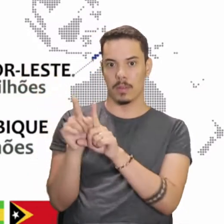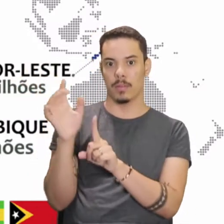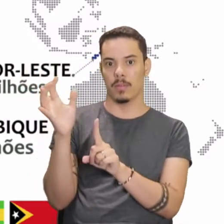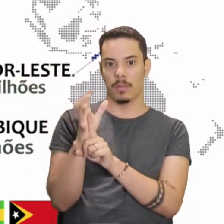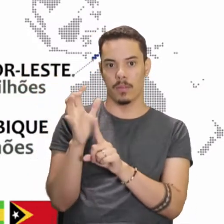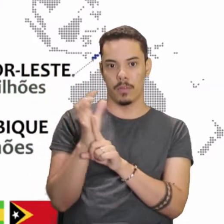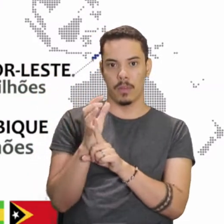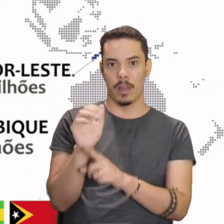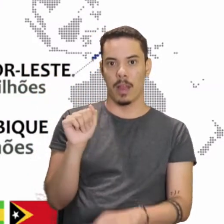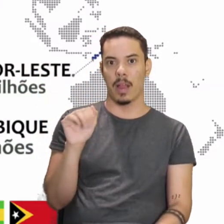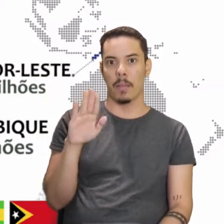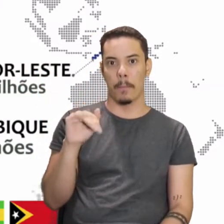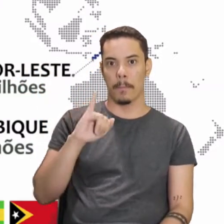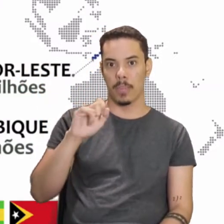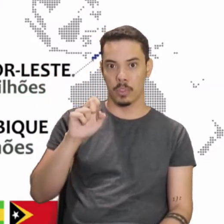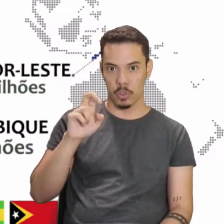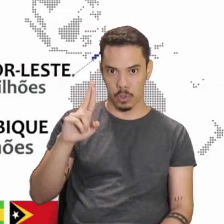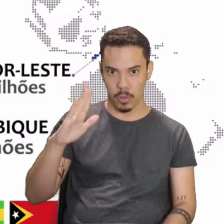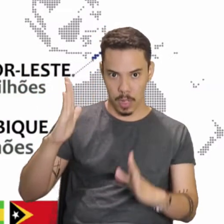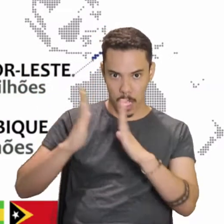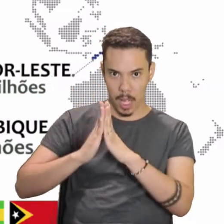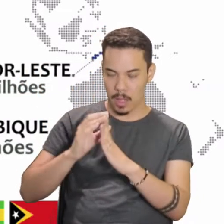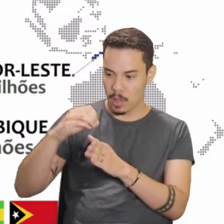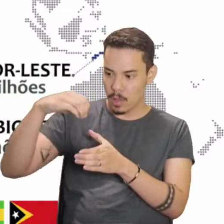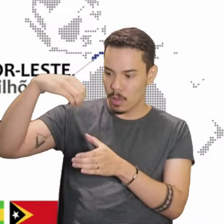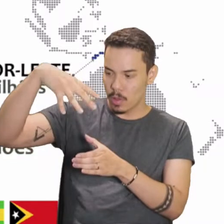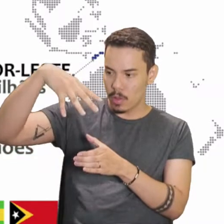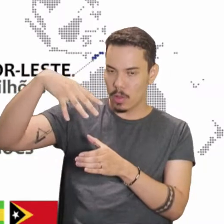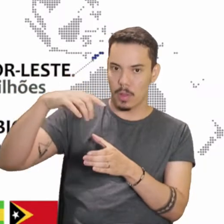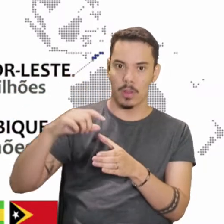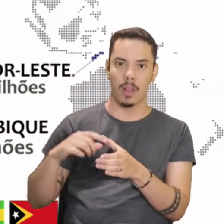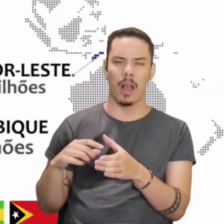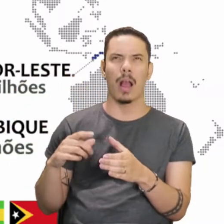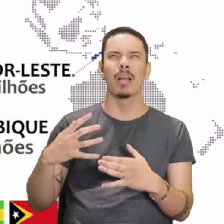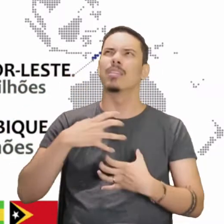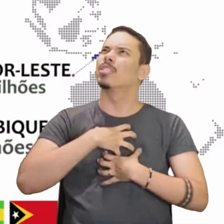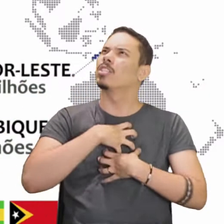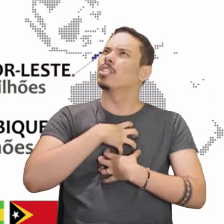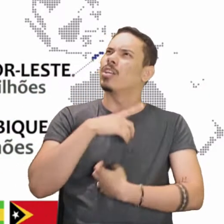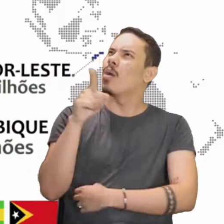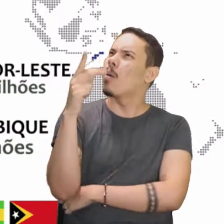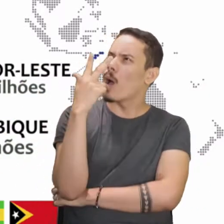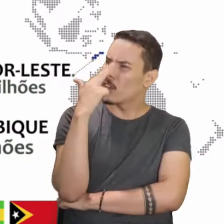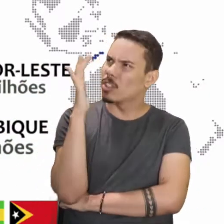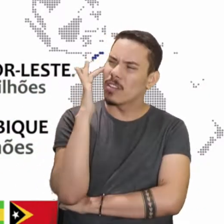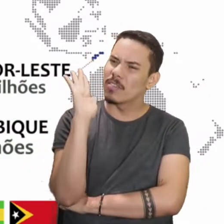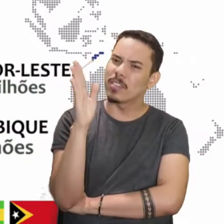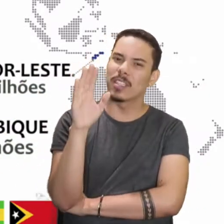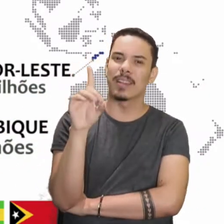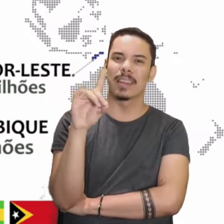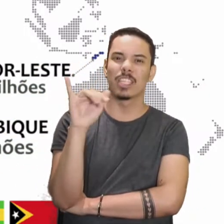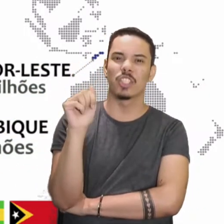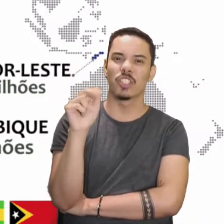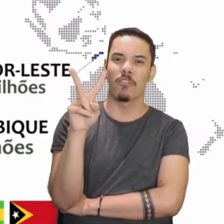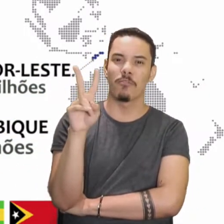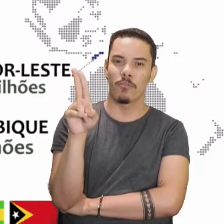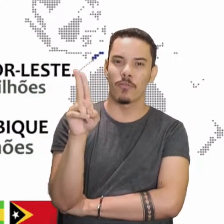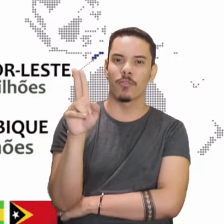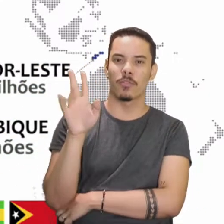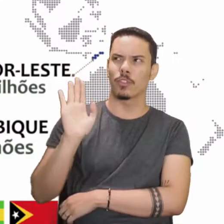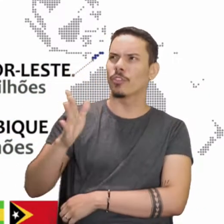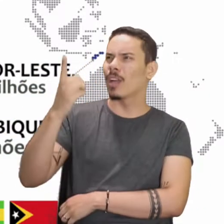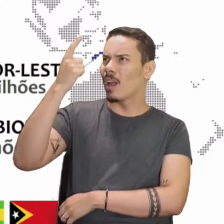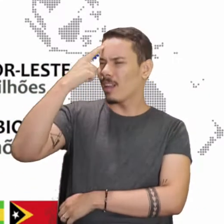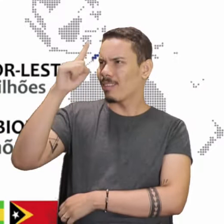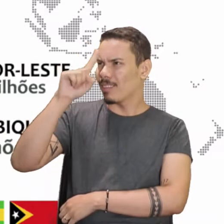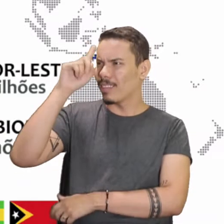idioma. Abajur. Você tem um abajur em casa? Pois é, déjà vu. Rapaz, eu acho que eu já vi isso em algum lugar, déjà vu, né? Aquela ideia de que